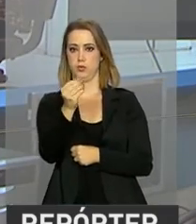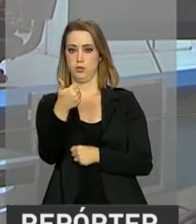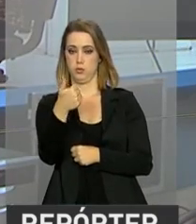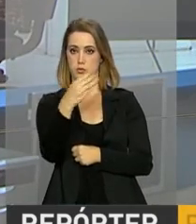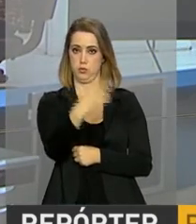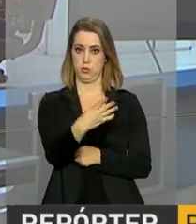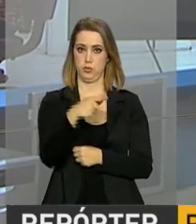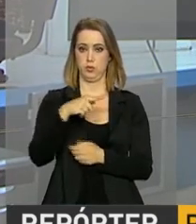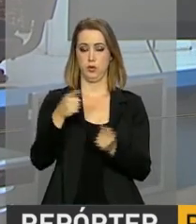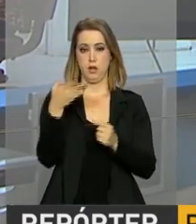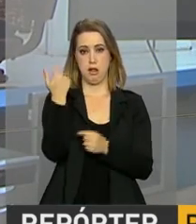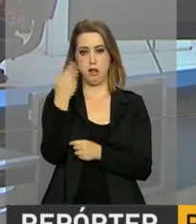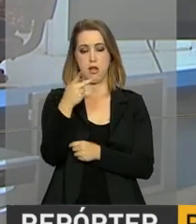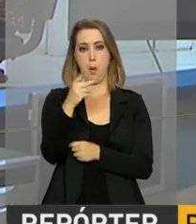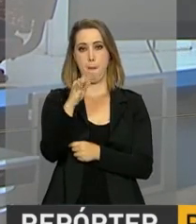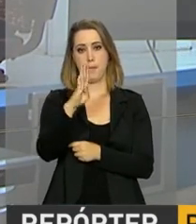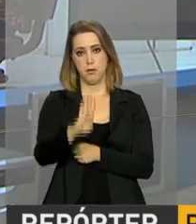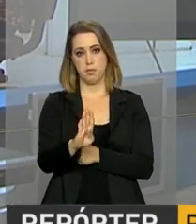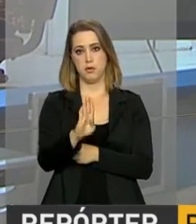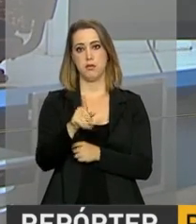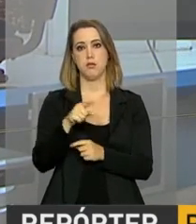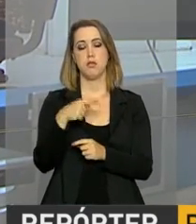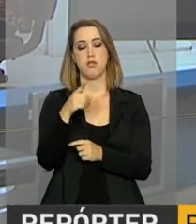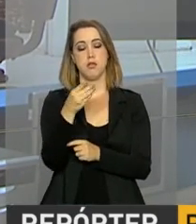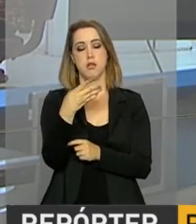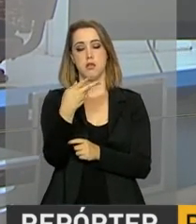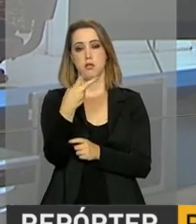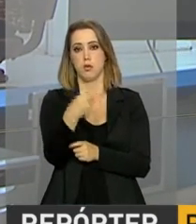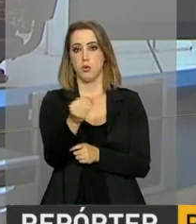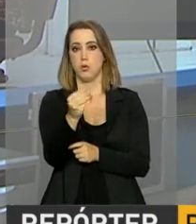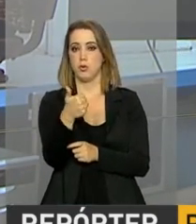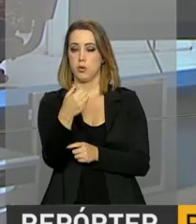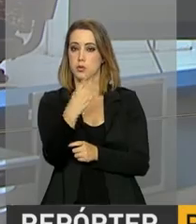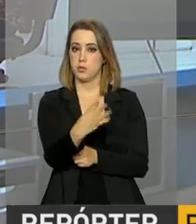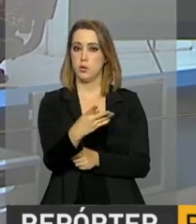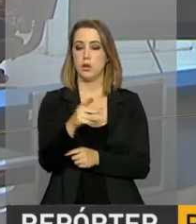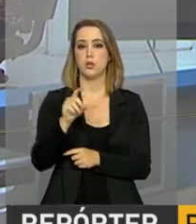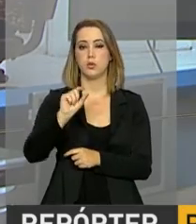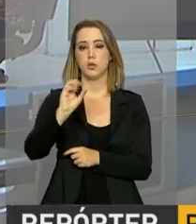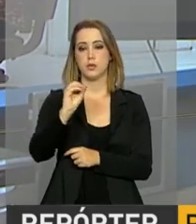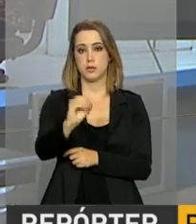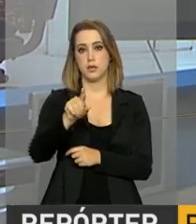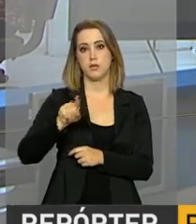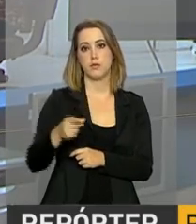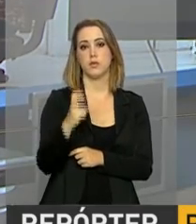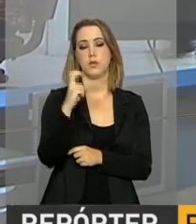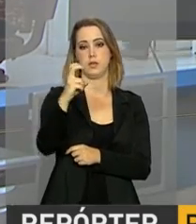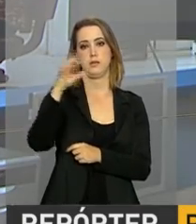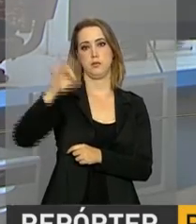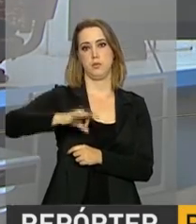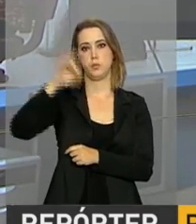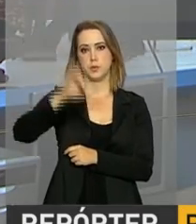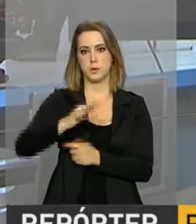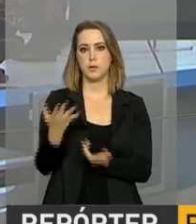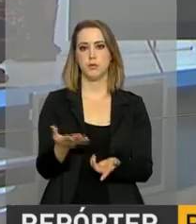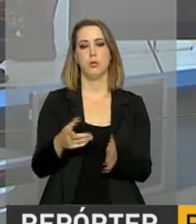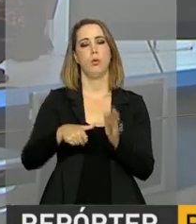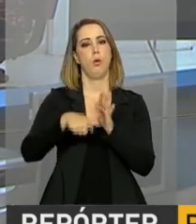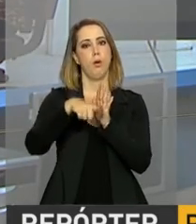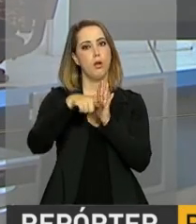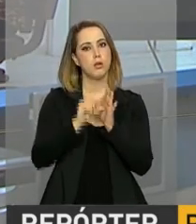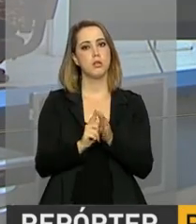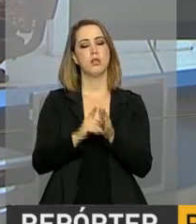o pib produto interno bruto foi de meio por cento naquele ano chegando a quase 5 trilhões e 800 bilhões de